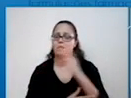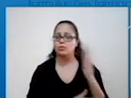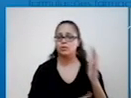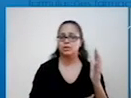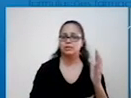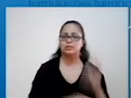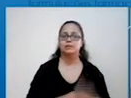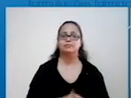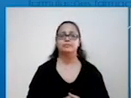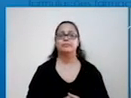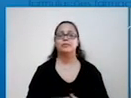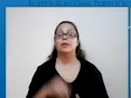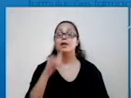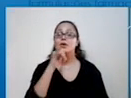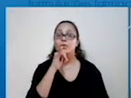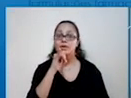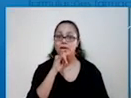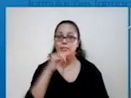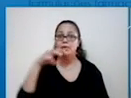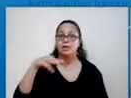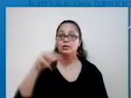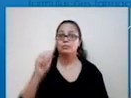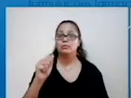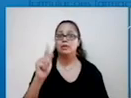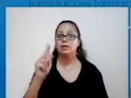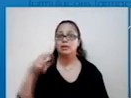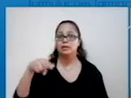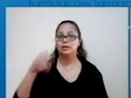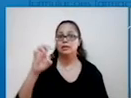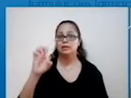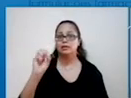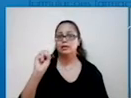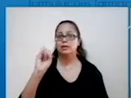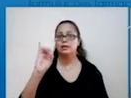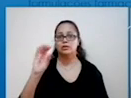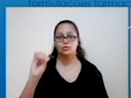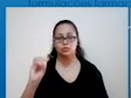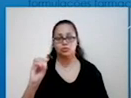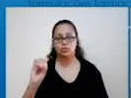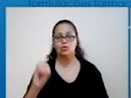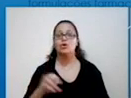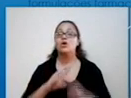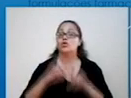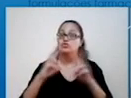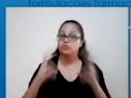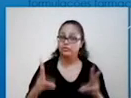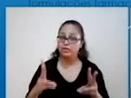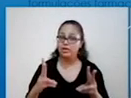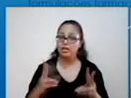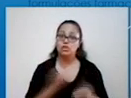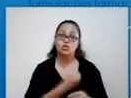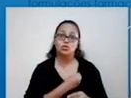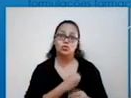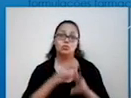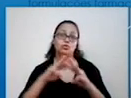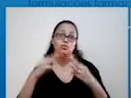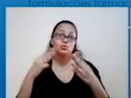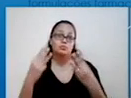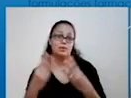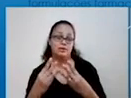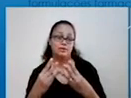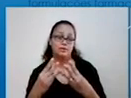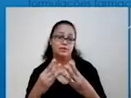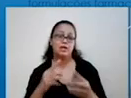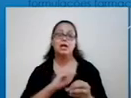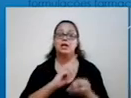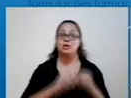Aqui nós temos o elemento magnésio com os diferentes números de massa e iguais números atômicos. Lembrando que o número